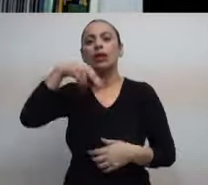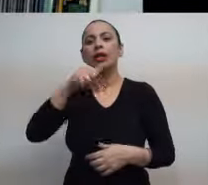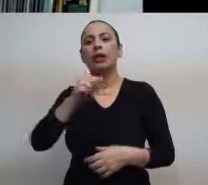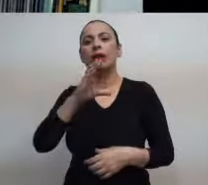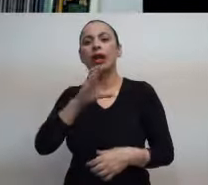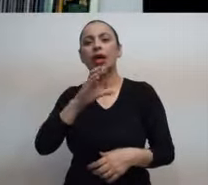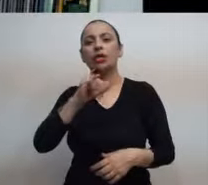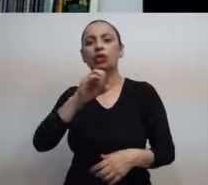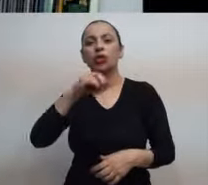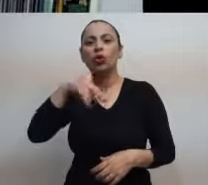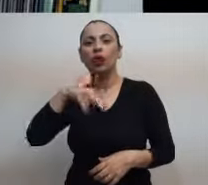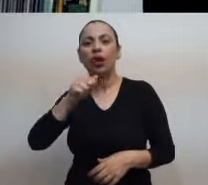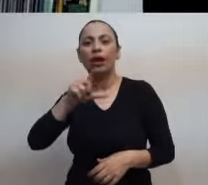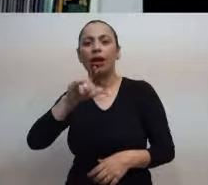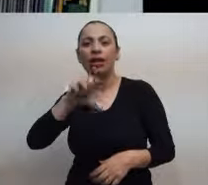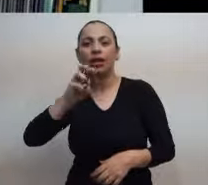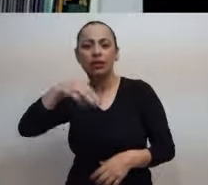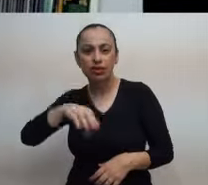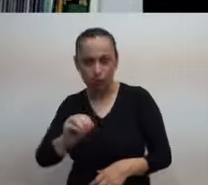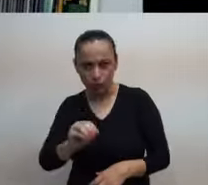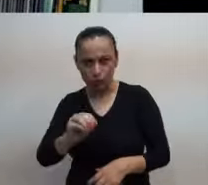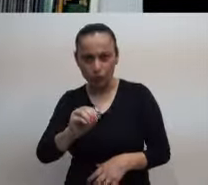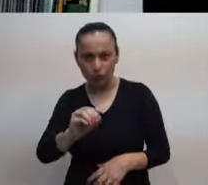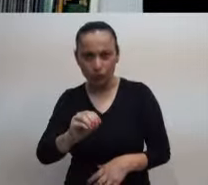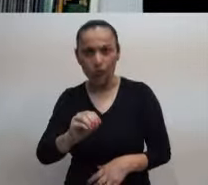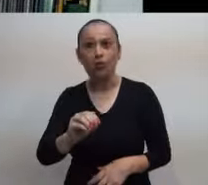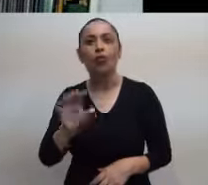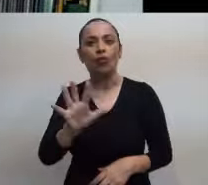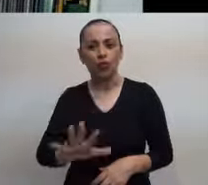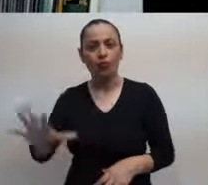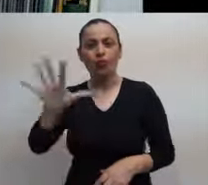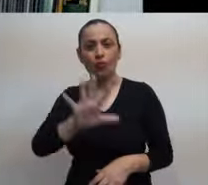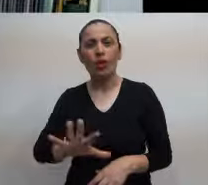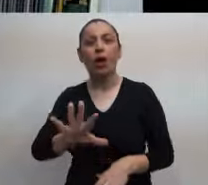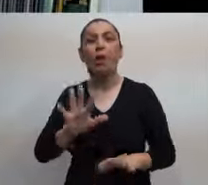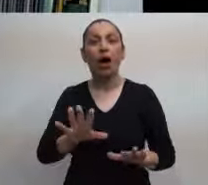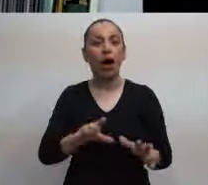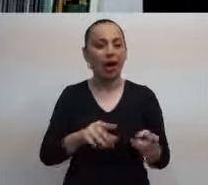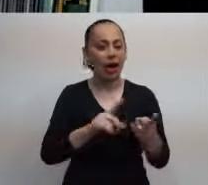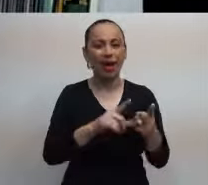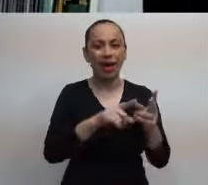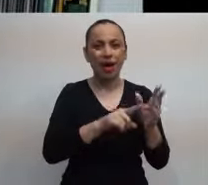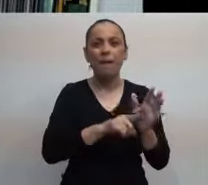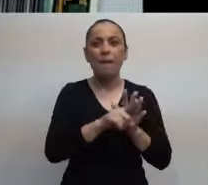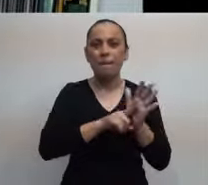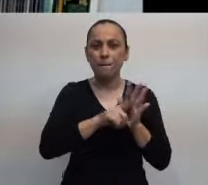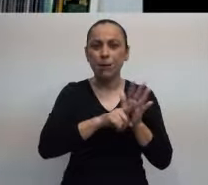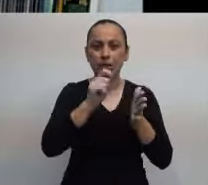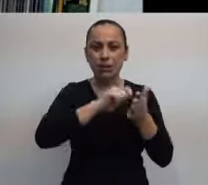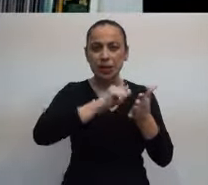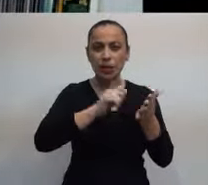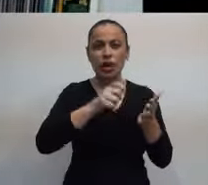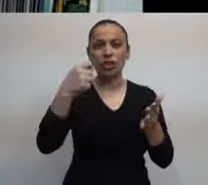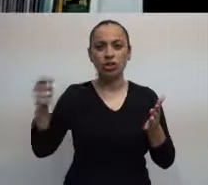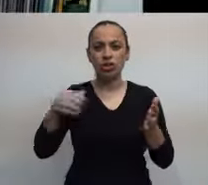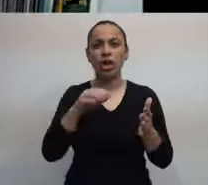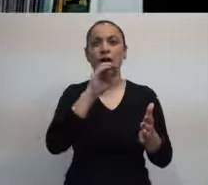nacionalismo. Talvez. Mas a pesquisadora argentina Edith